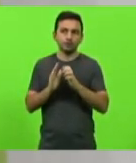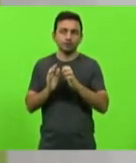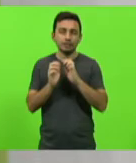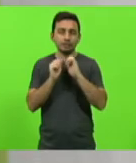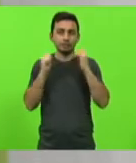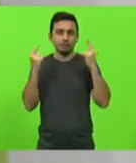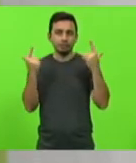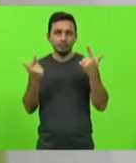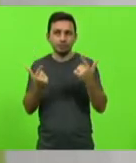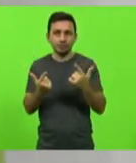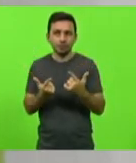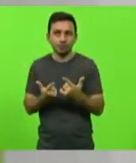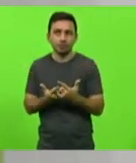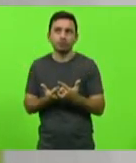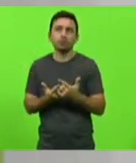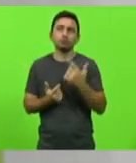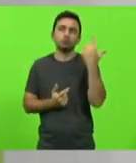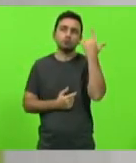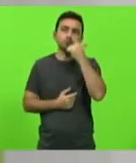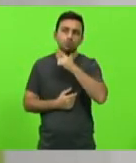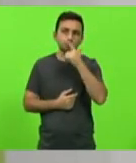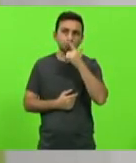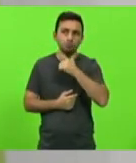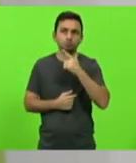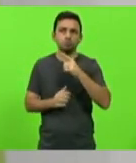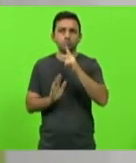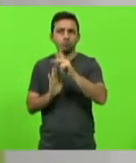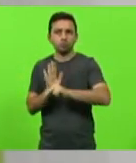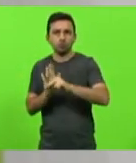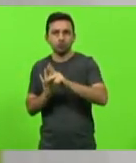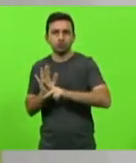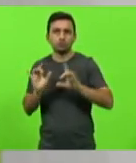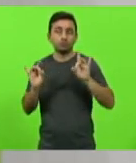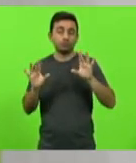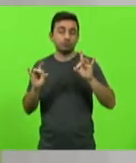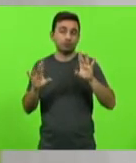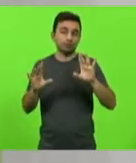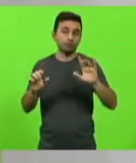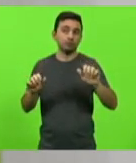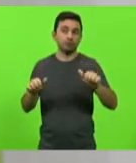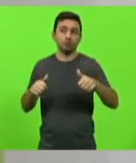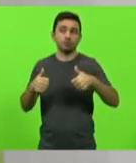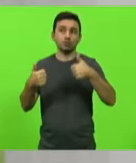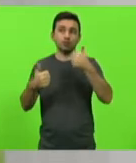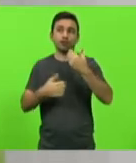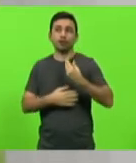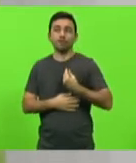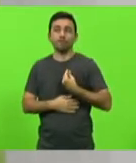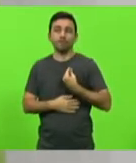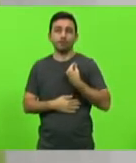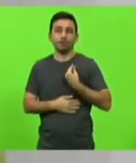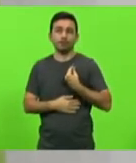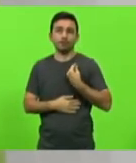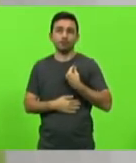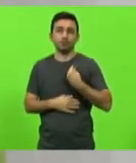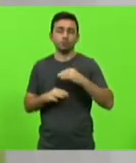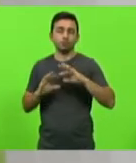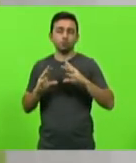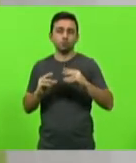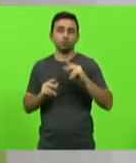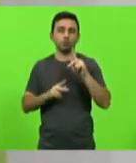Legislativa, fazer grandes projetos e melhorar a vida dos catarinenses. Eu sempre